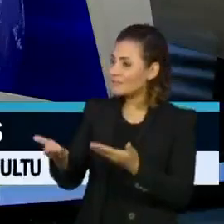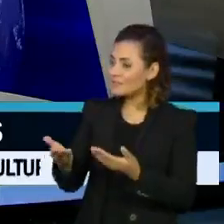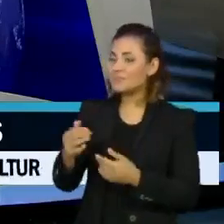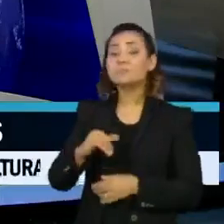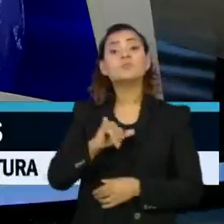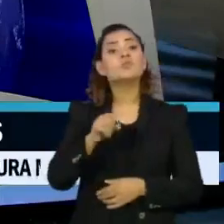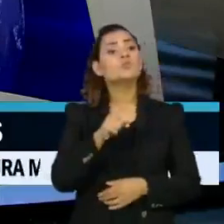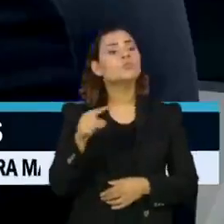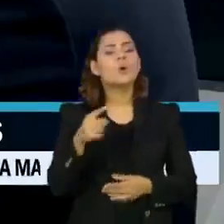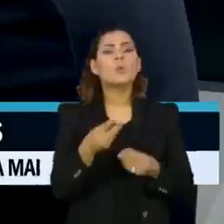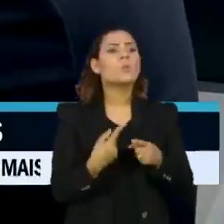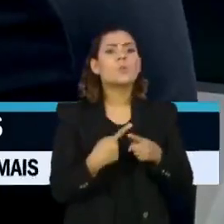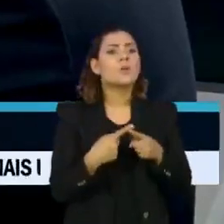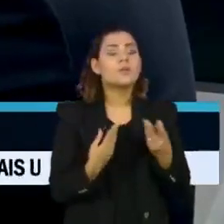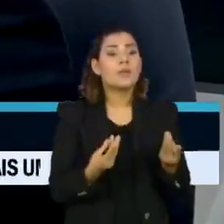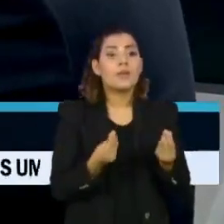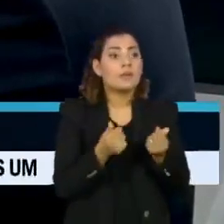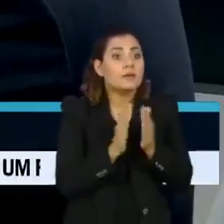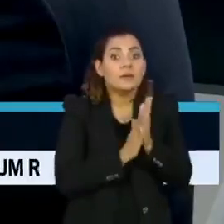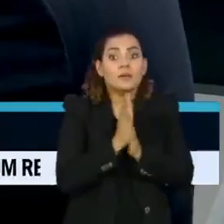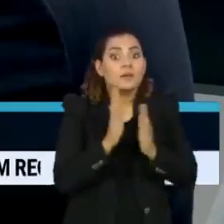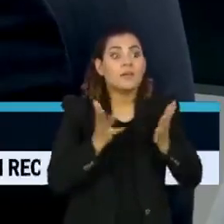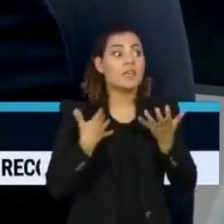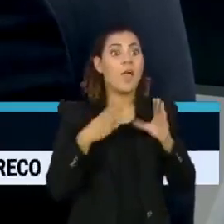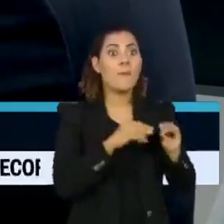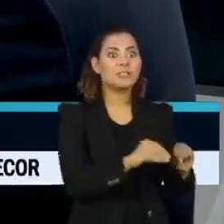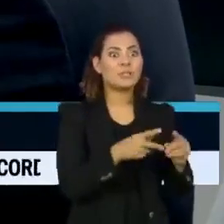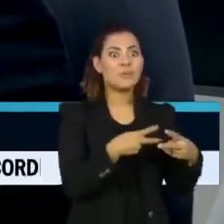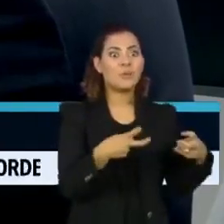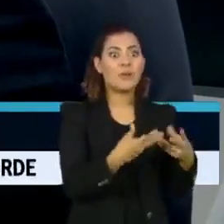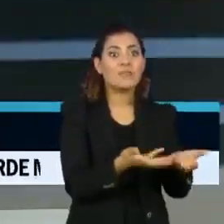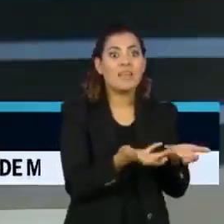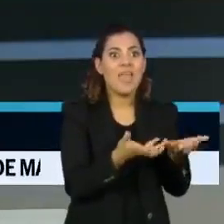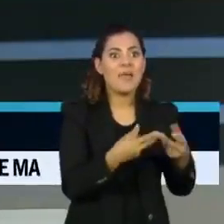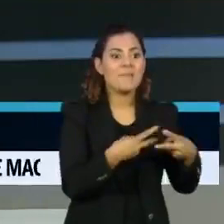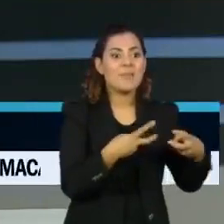Doutor João, por que uma tentação para os governantes de plantão interferirem na Petrobras?